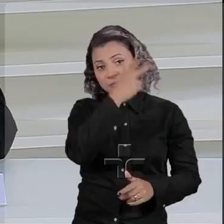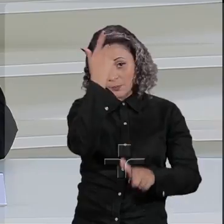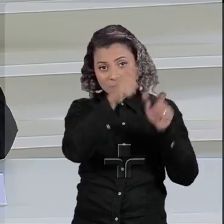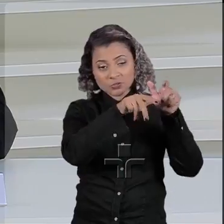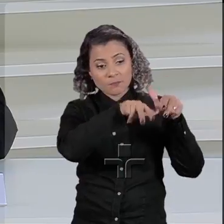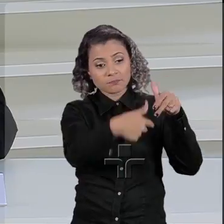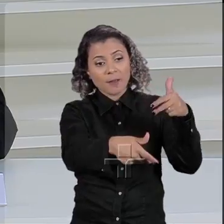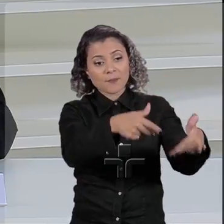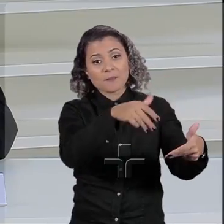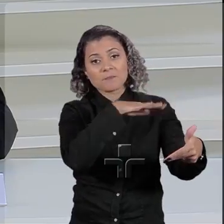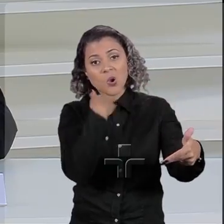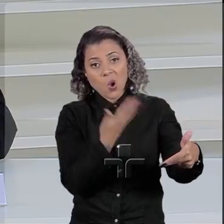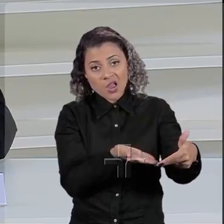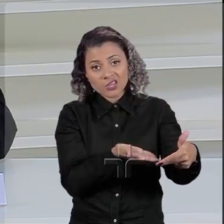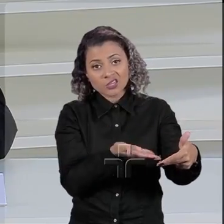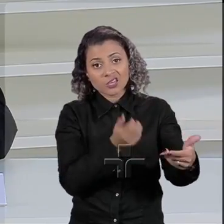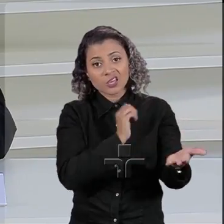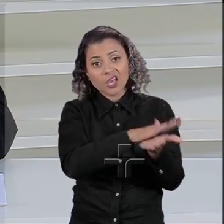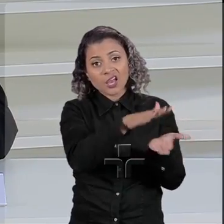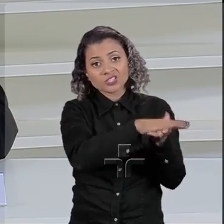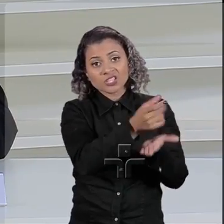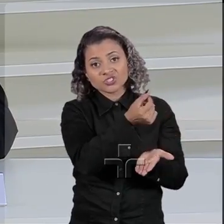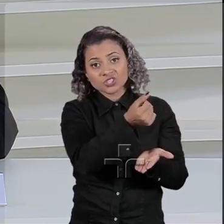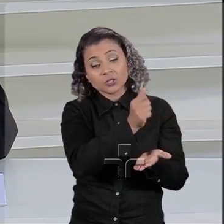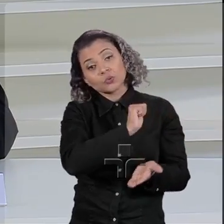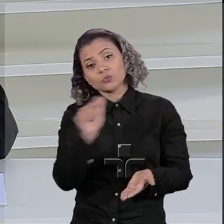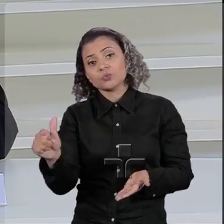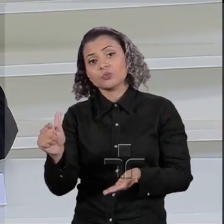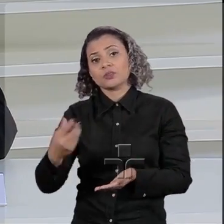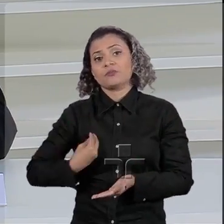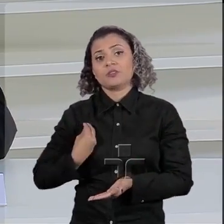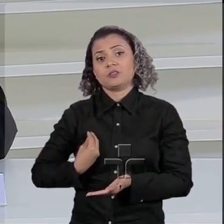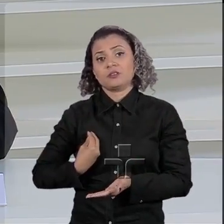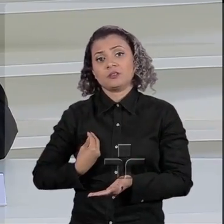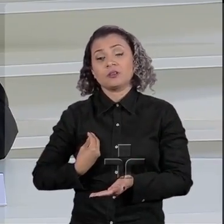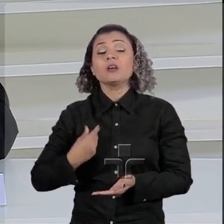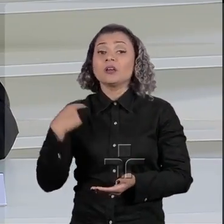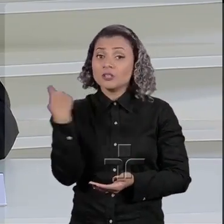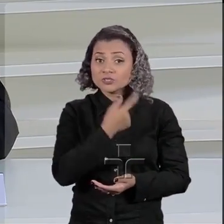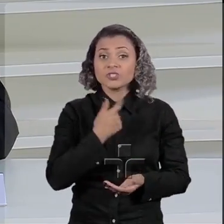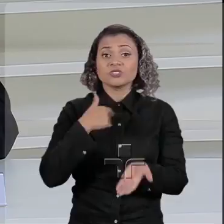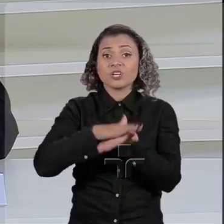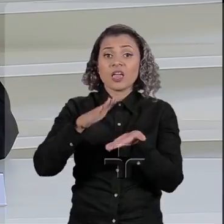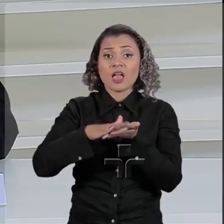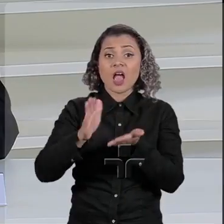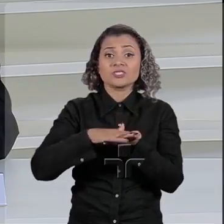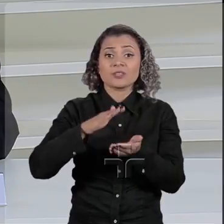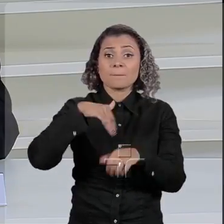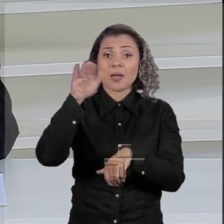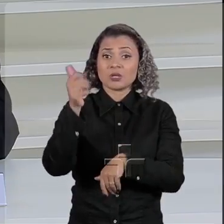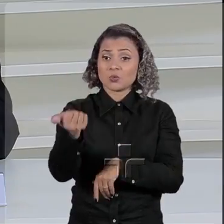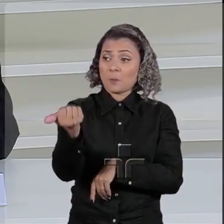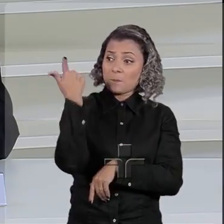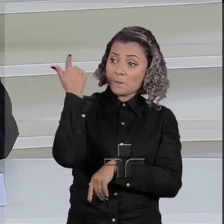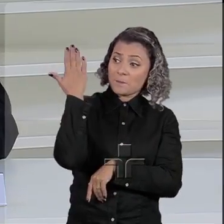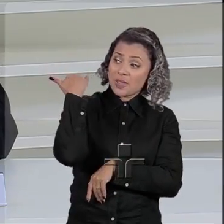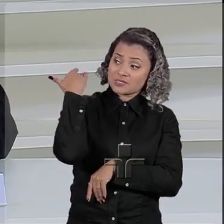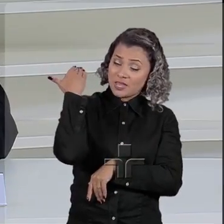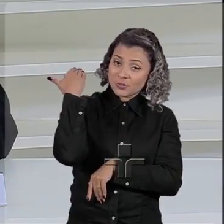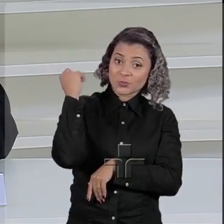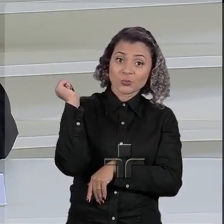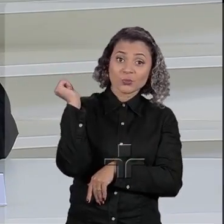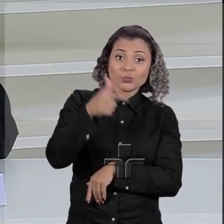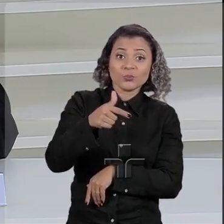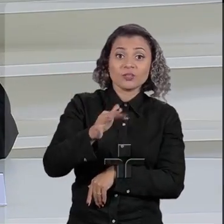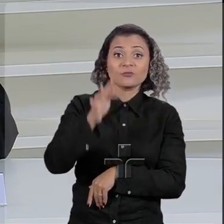vivos, a gente gasta muito mais com o passado do que com o futuro. O gasto per capita para uma criança é desprezível. O